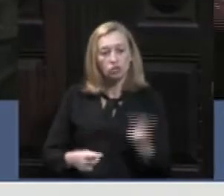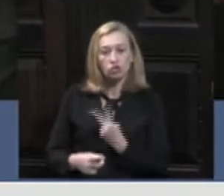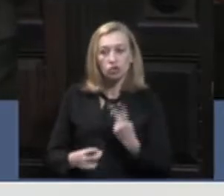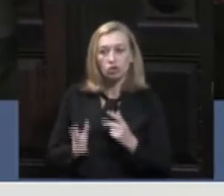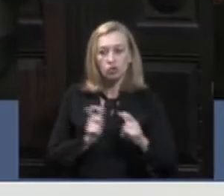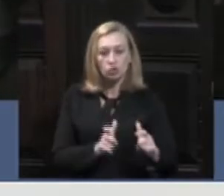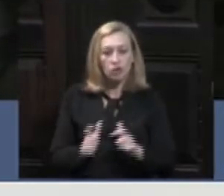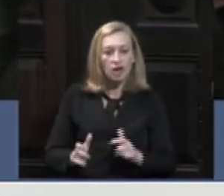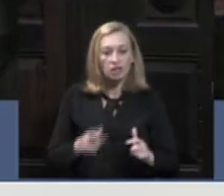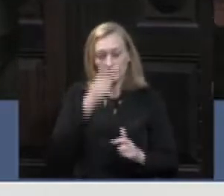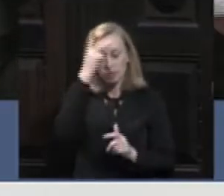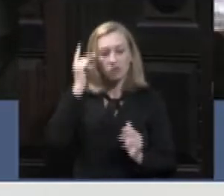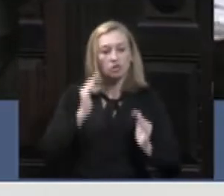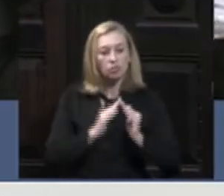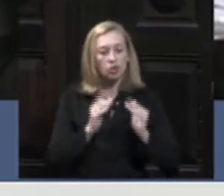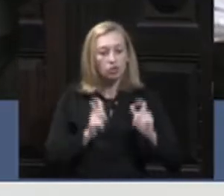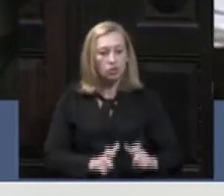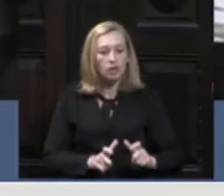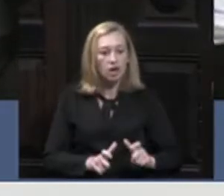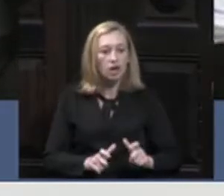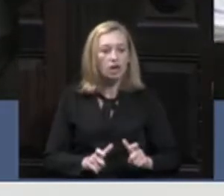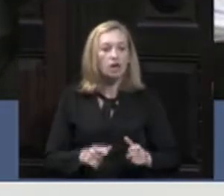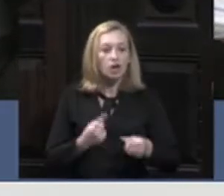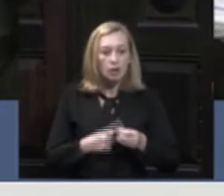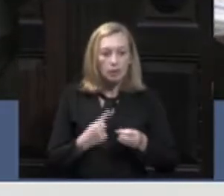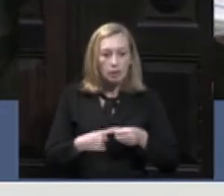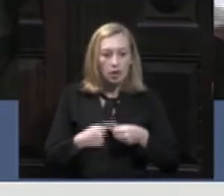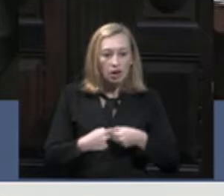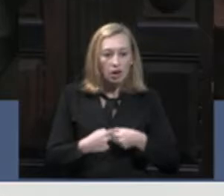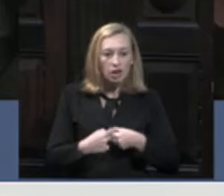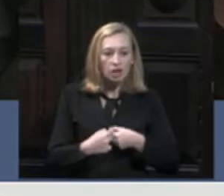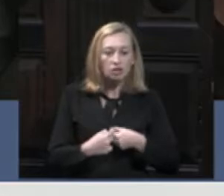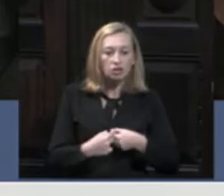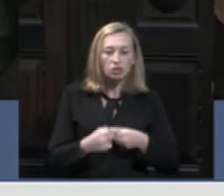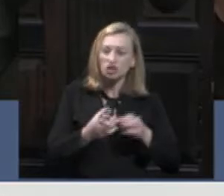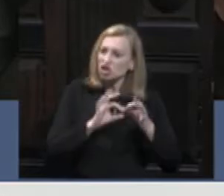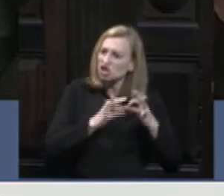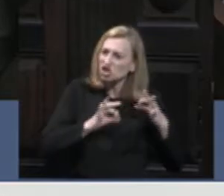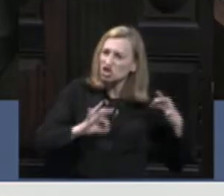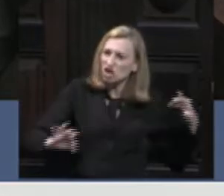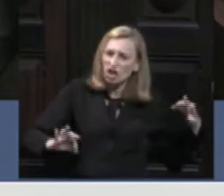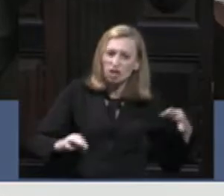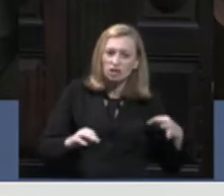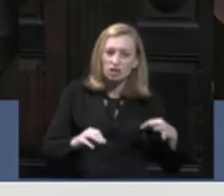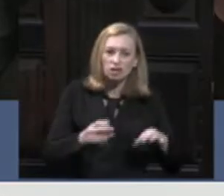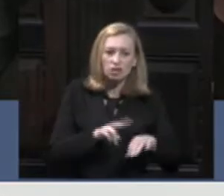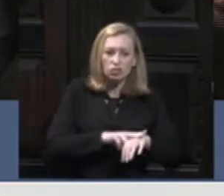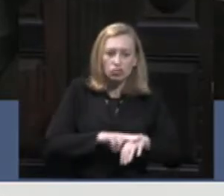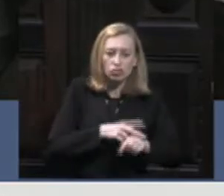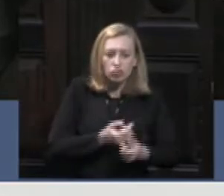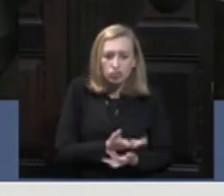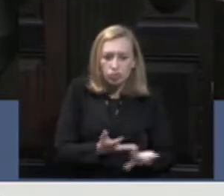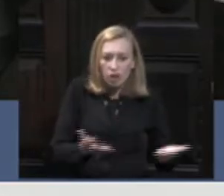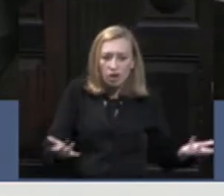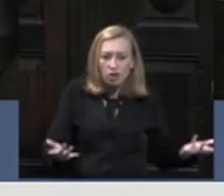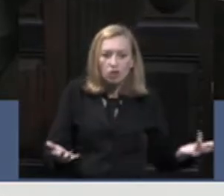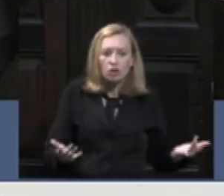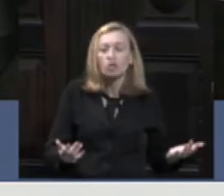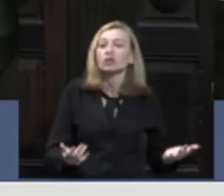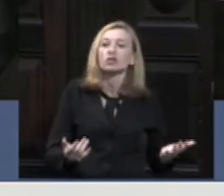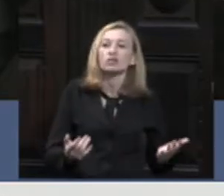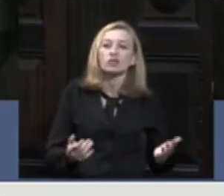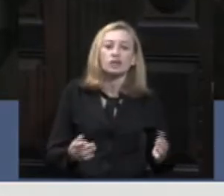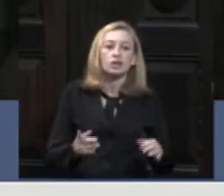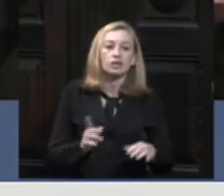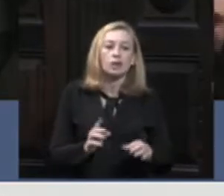incluir no projeto, que é o bairro de Boca do Mato, onde fica exatamente a praça de pedágio da subida da